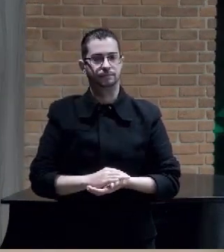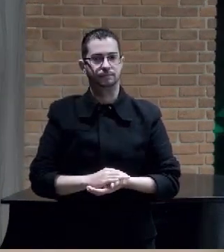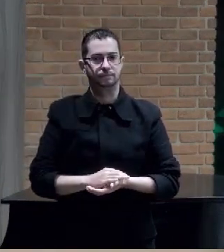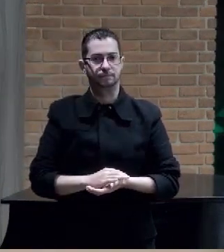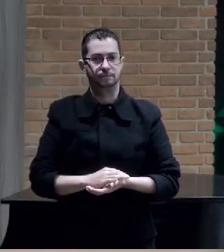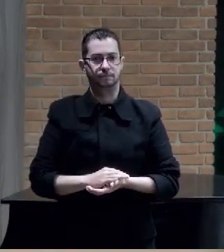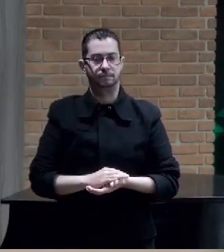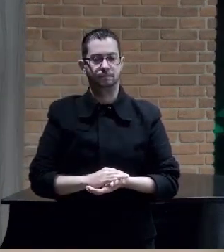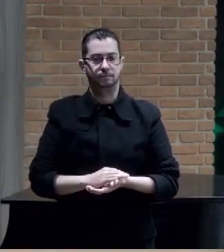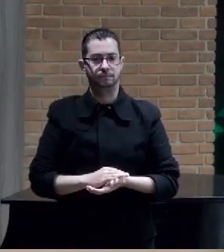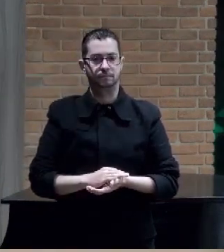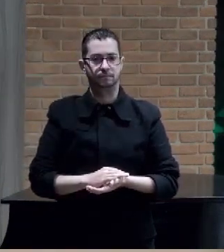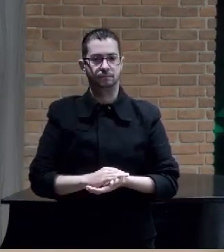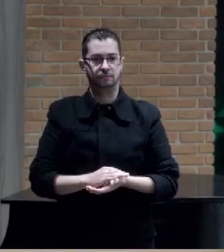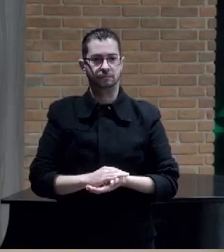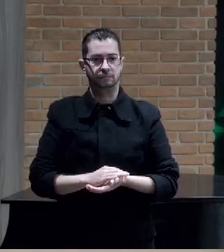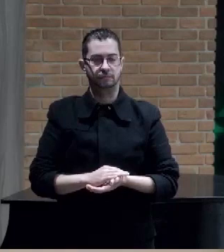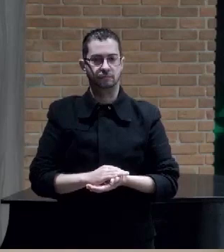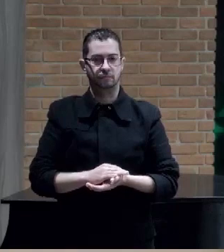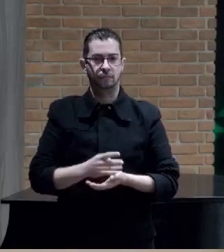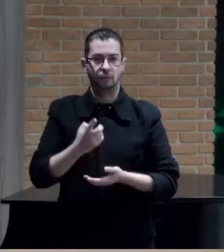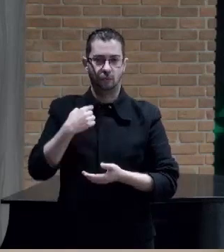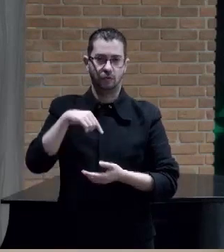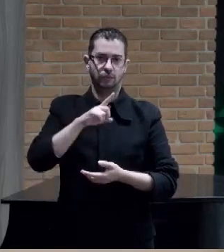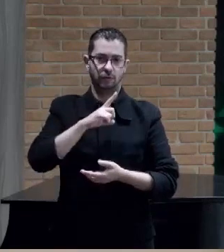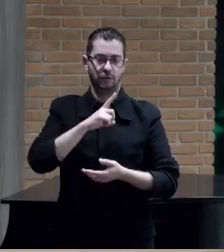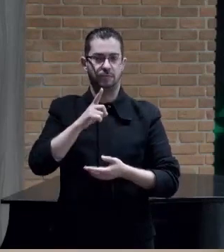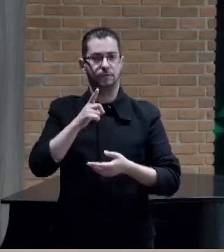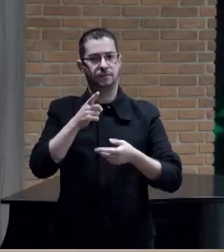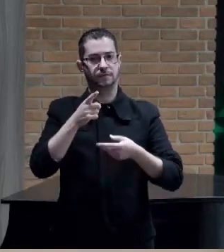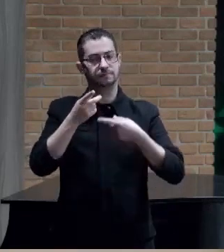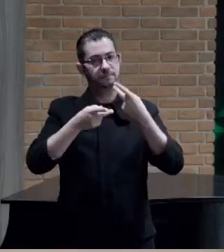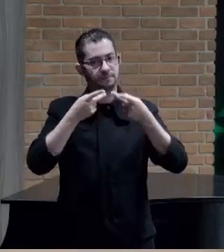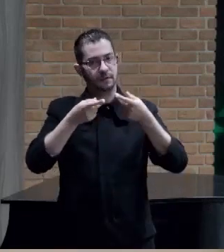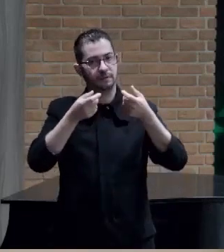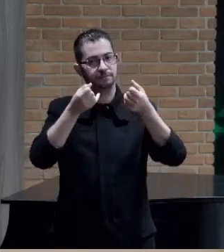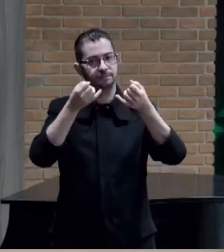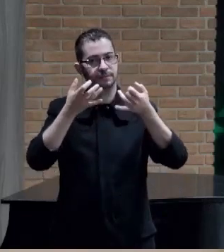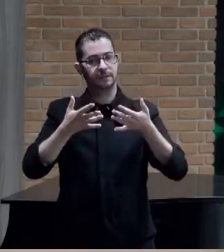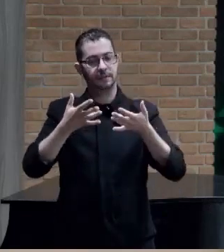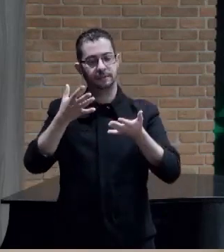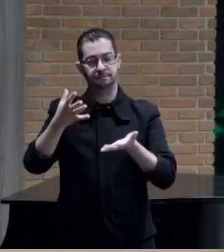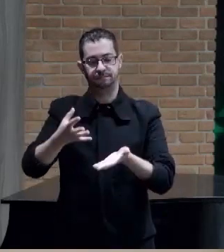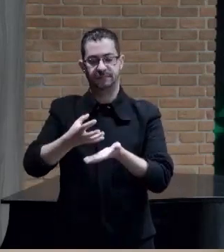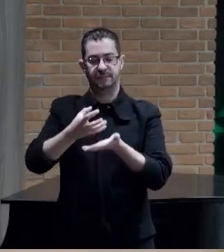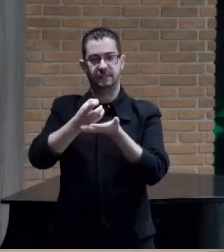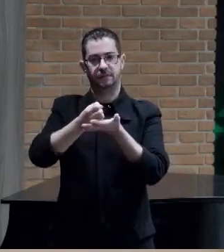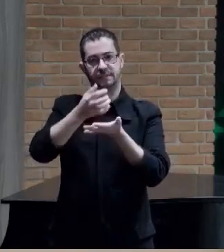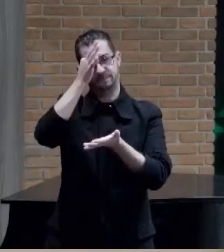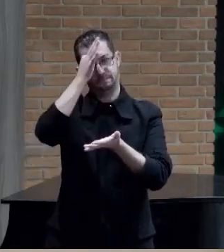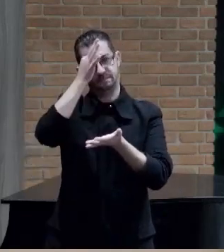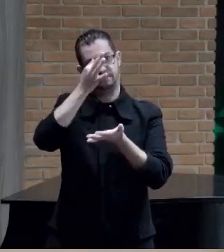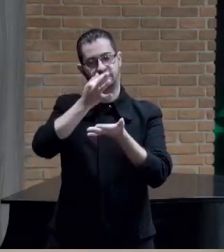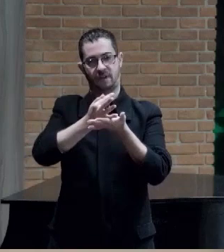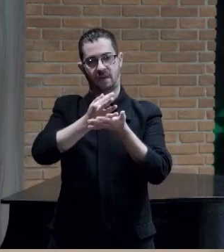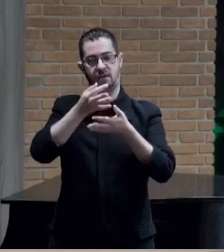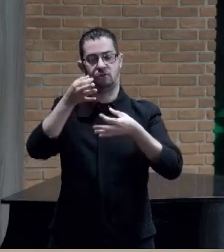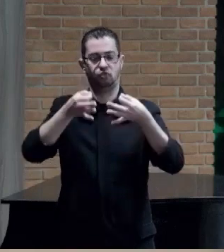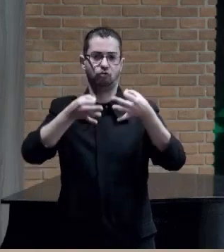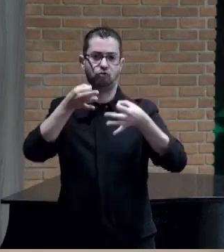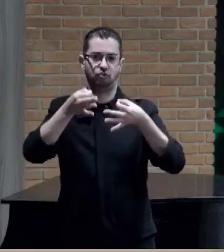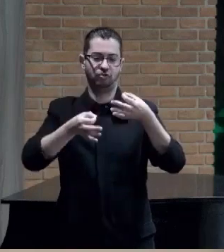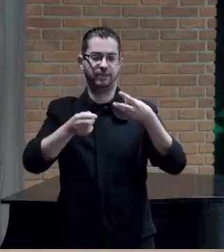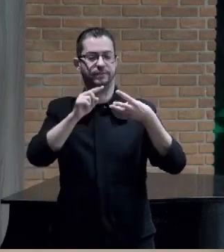E vamos tratar aqui a respeito da questão da salvação, da fé e da justiça, se tivermos